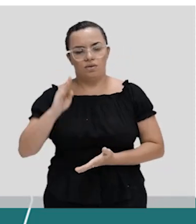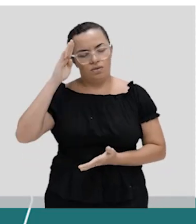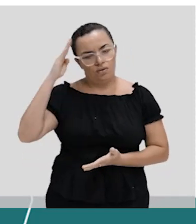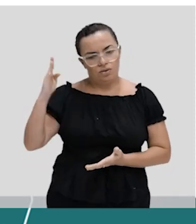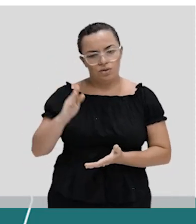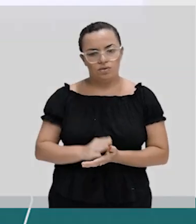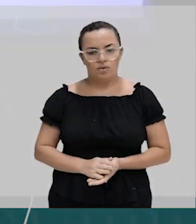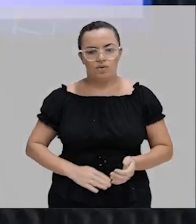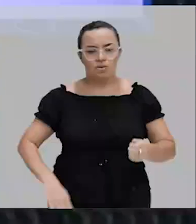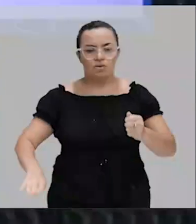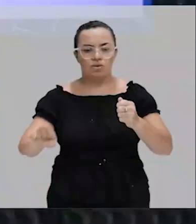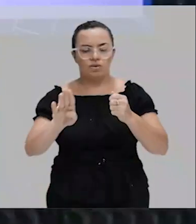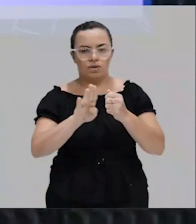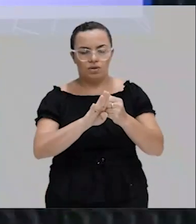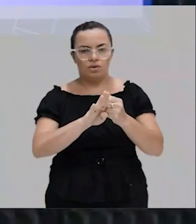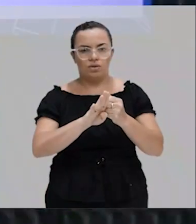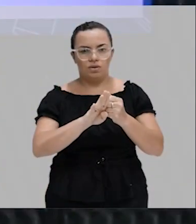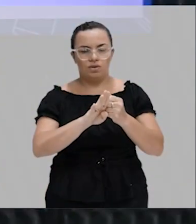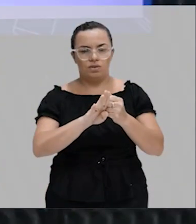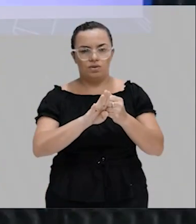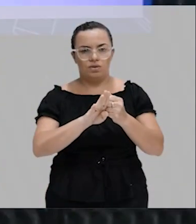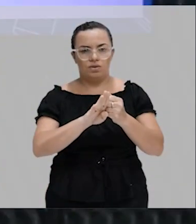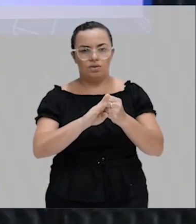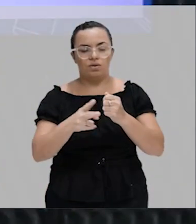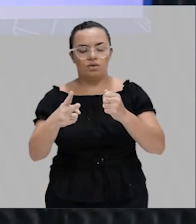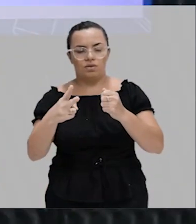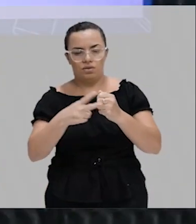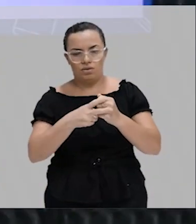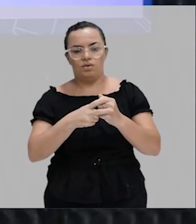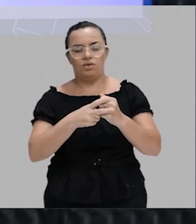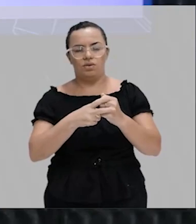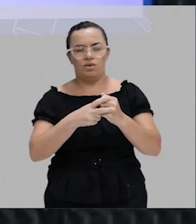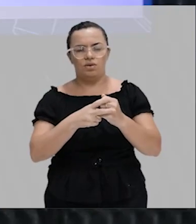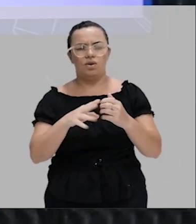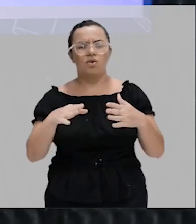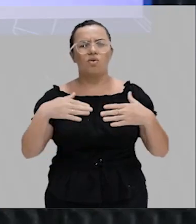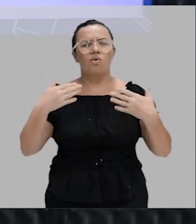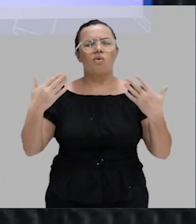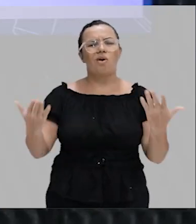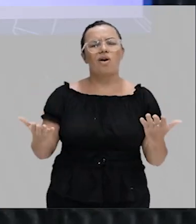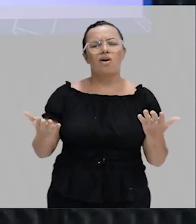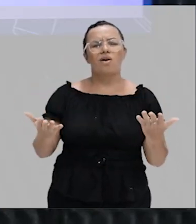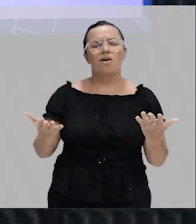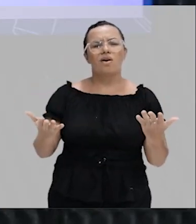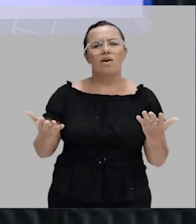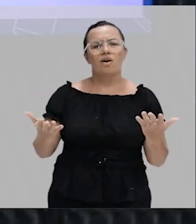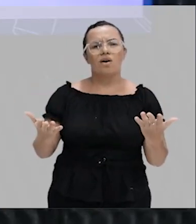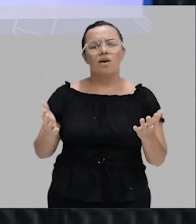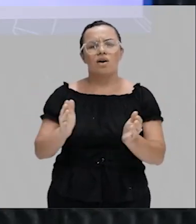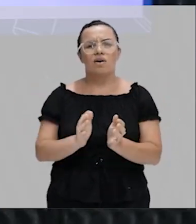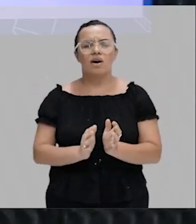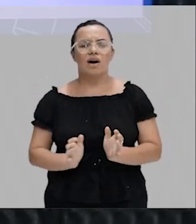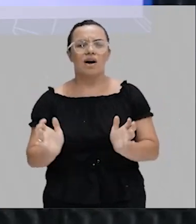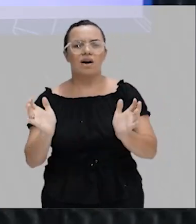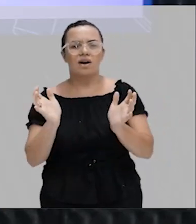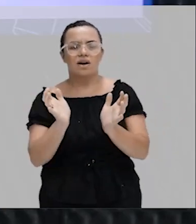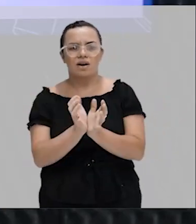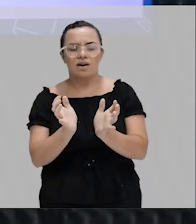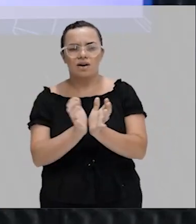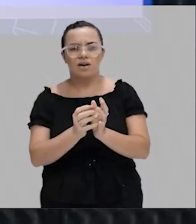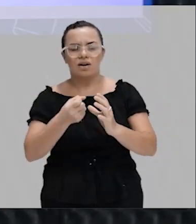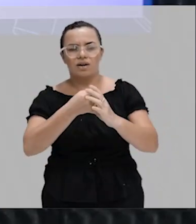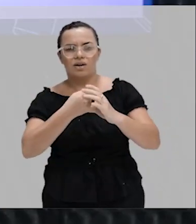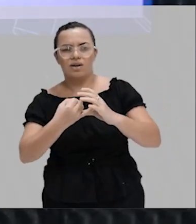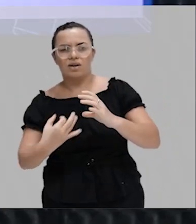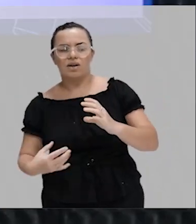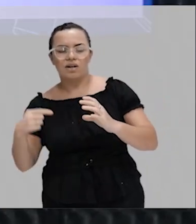O substantivo e o verbo. Quais são aquelas que estão ali para acompanhar, para determinar e para caracterizar o